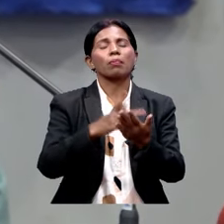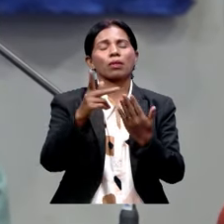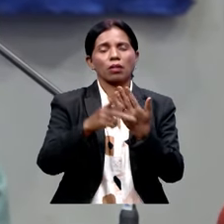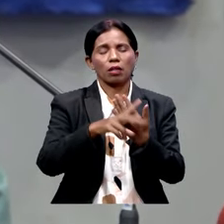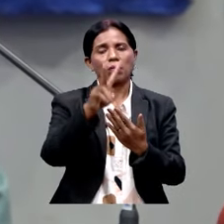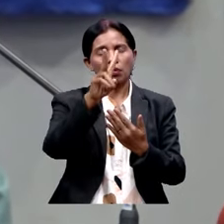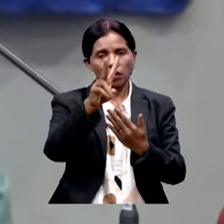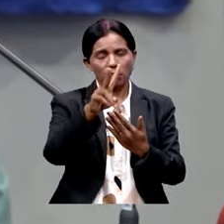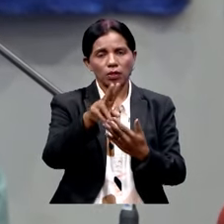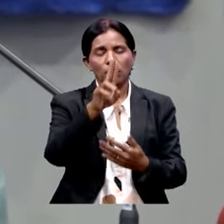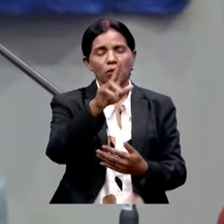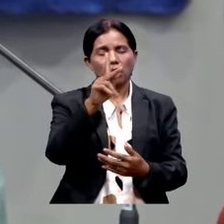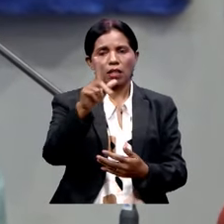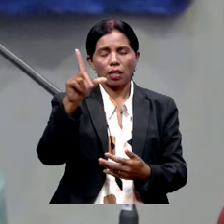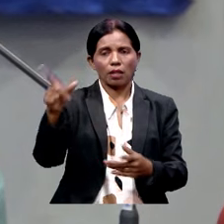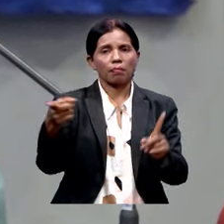Batan, ia o que ele place, né?